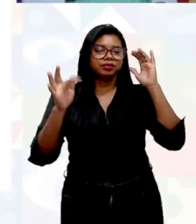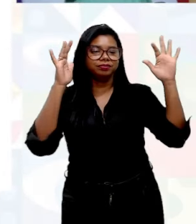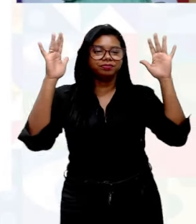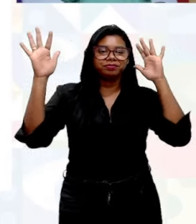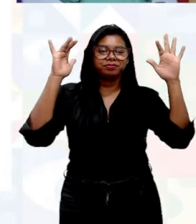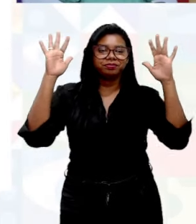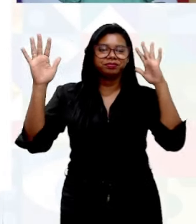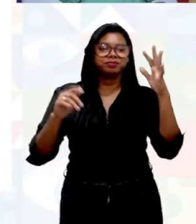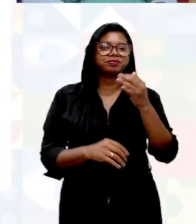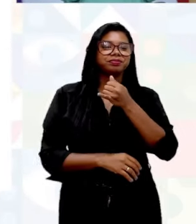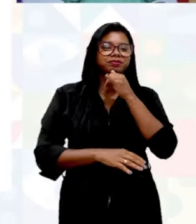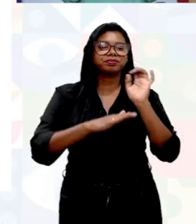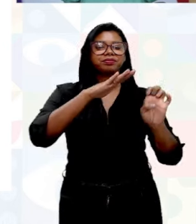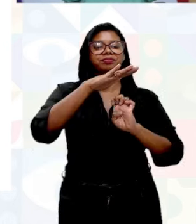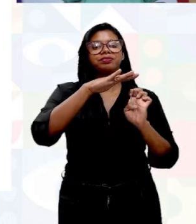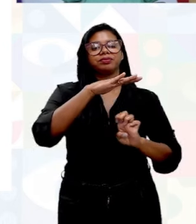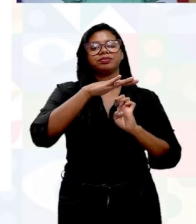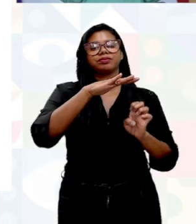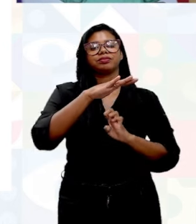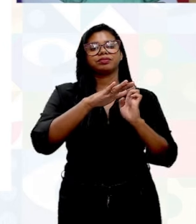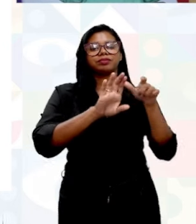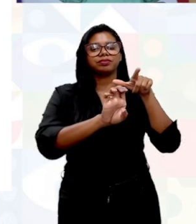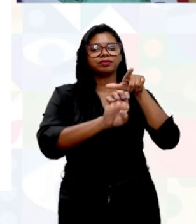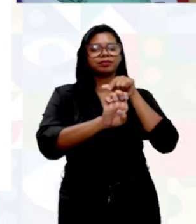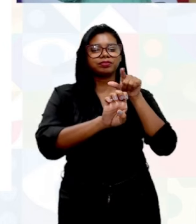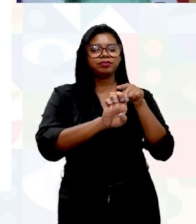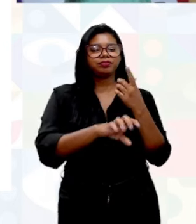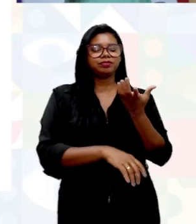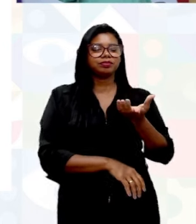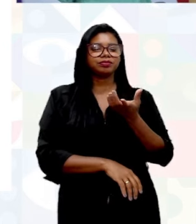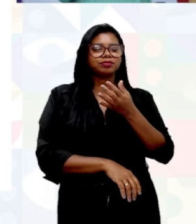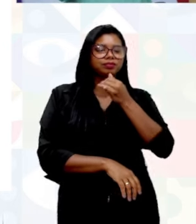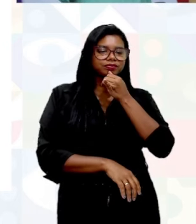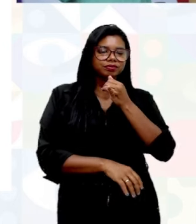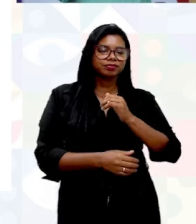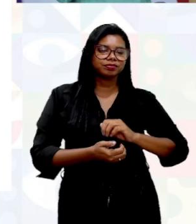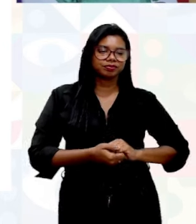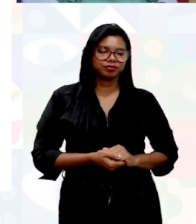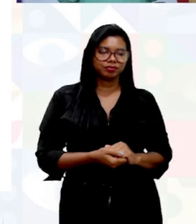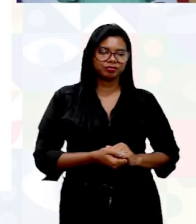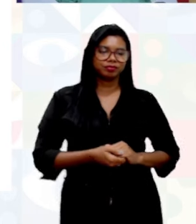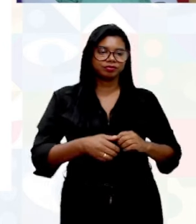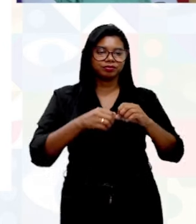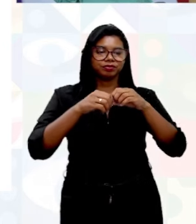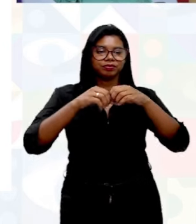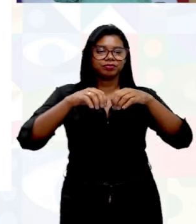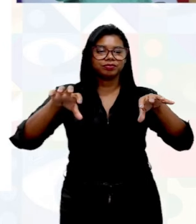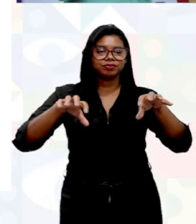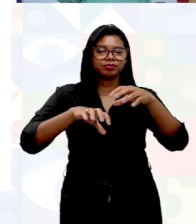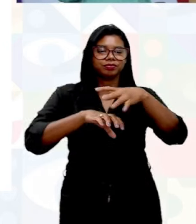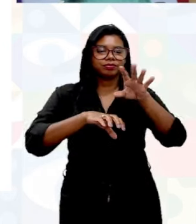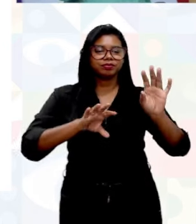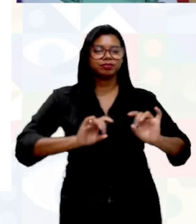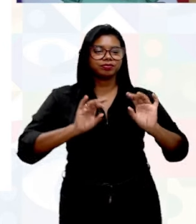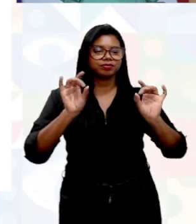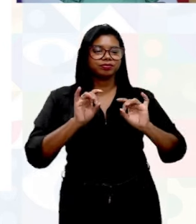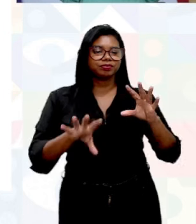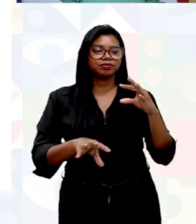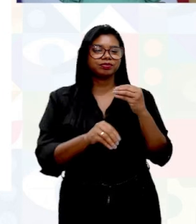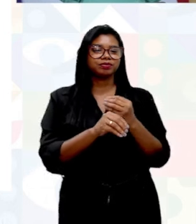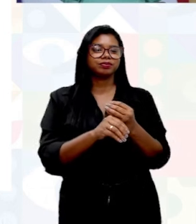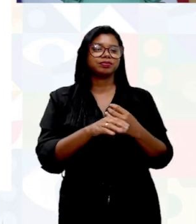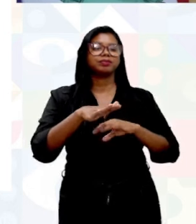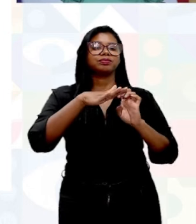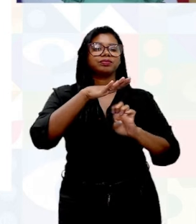uma pequena empresa onde ela está querendo expandir e ela resolve adquirir uma empresa